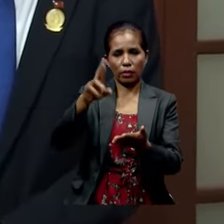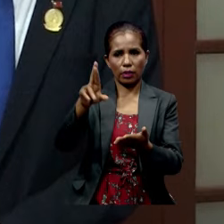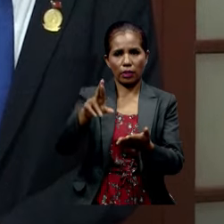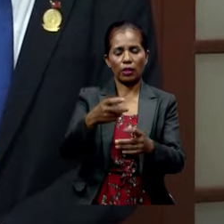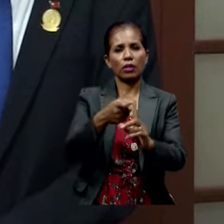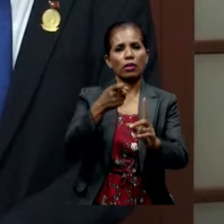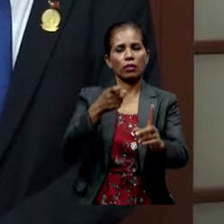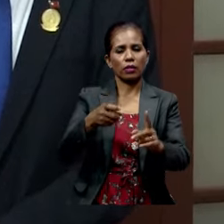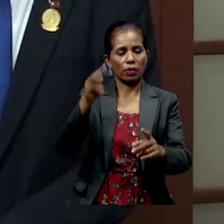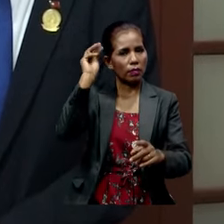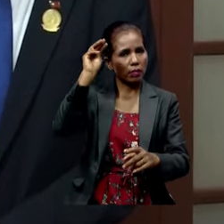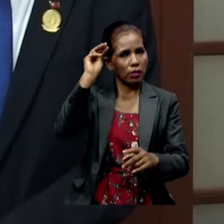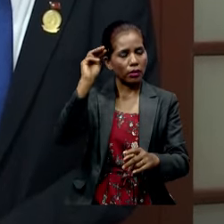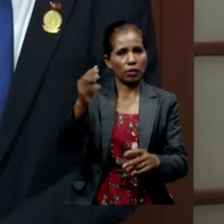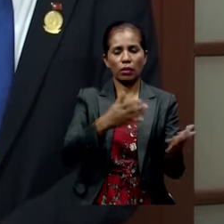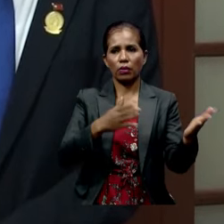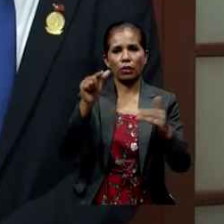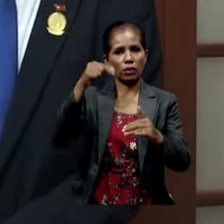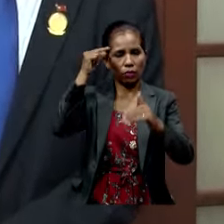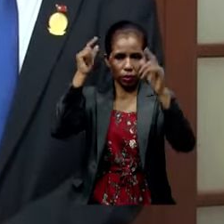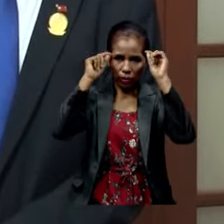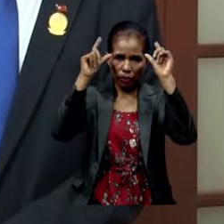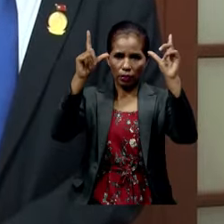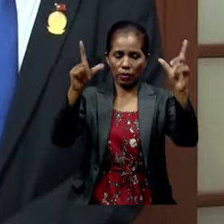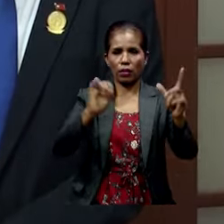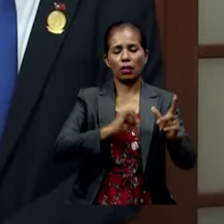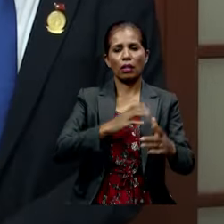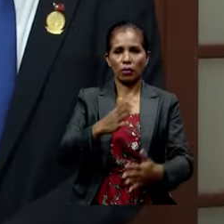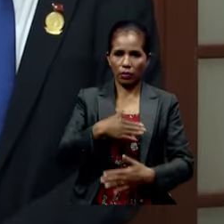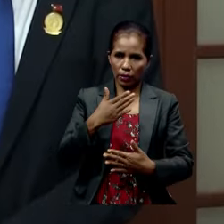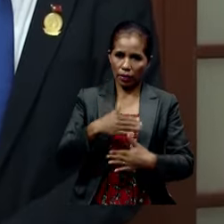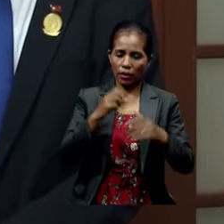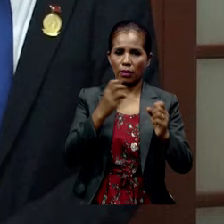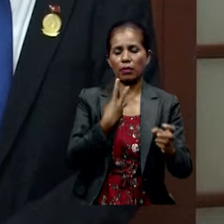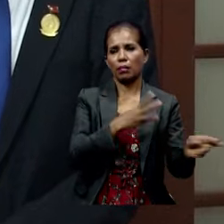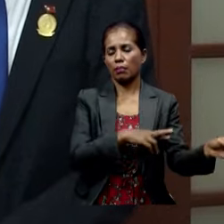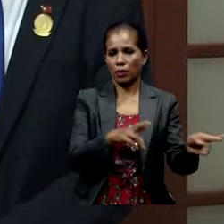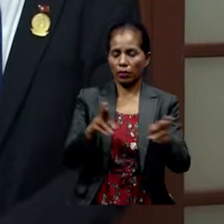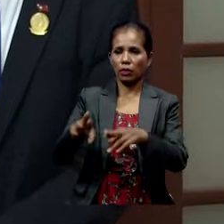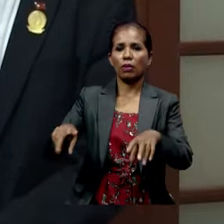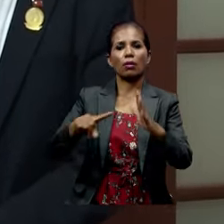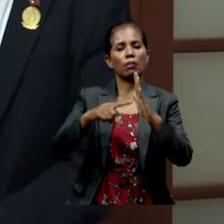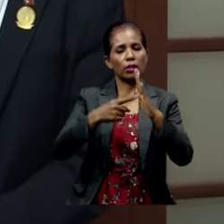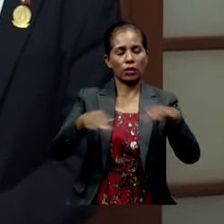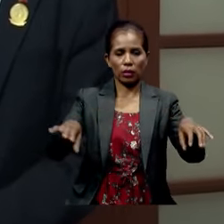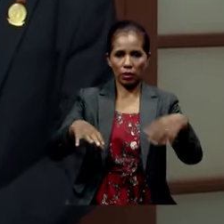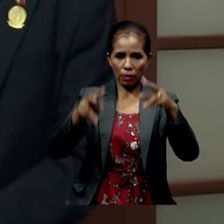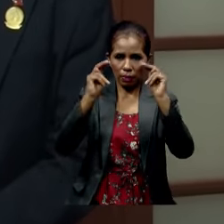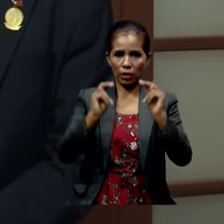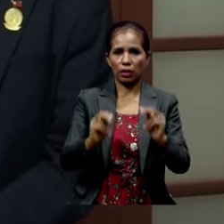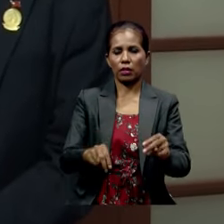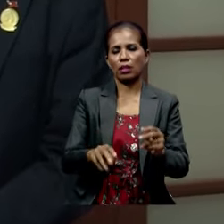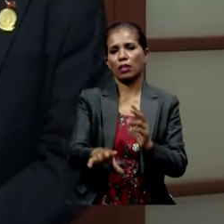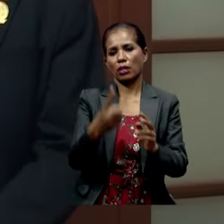Husi excelência ministro em nome do governo Timor Leste, no ne hau contente no ami pronto a tu começa a serviço, nebe precisa a tu